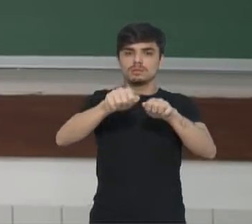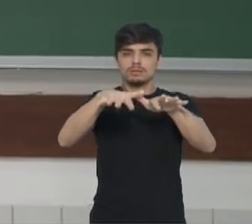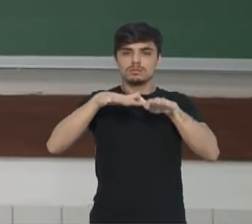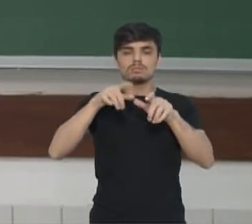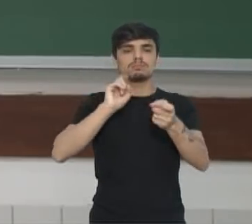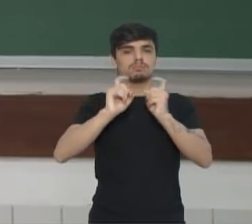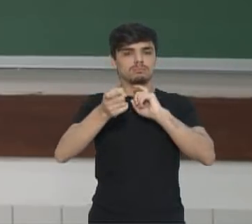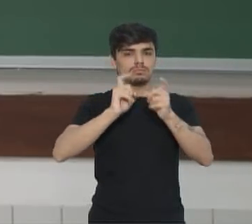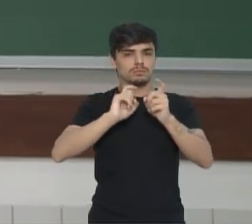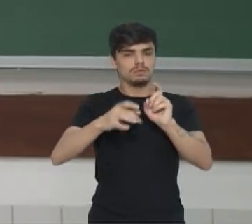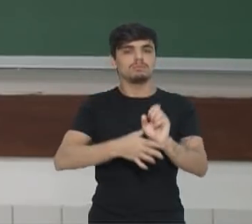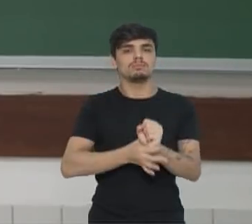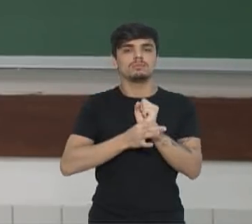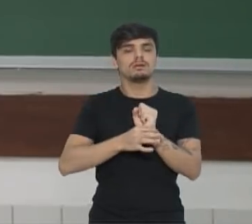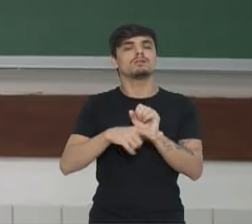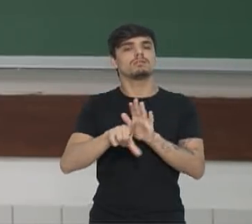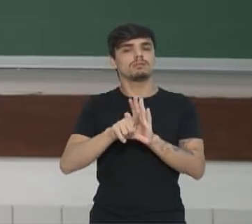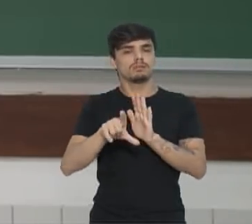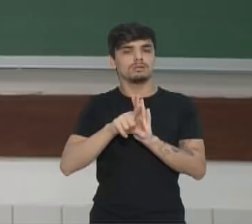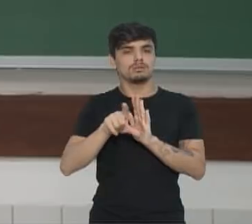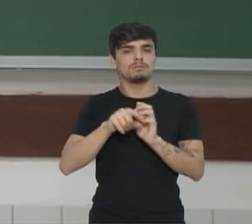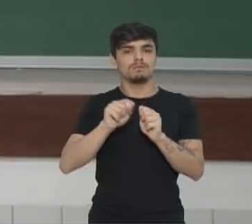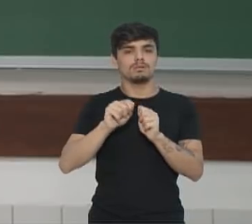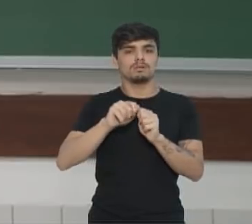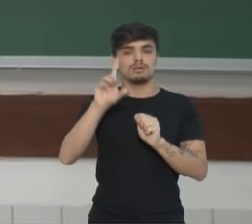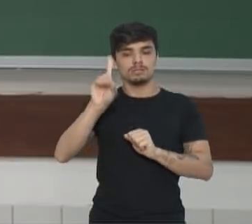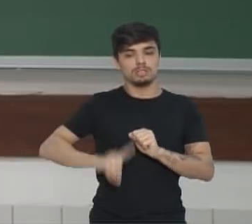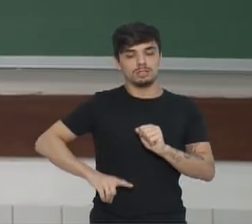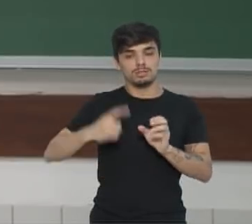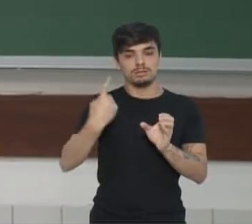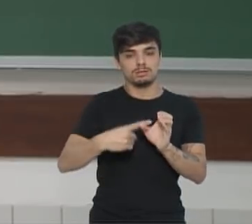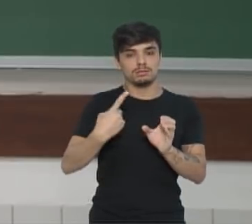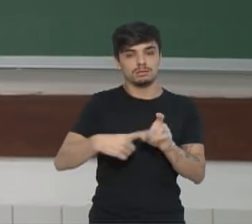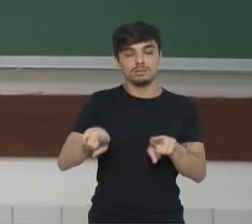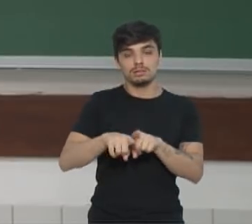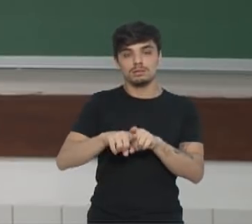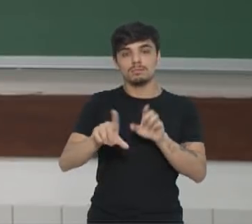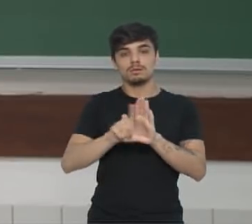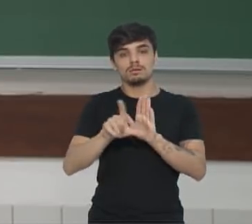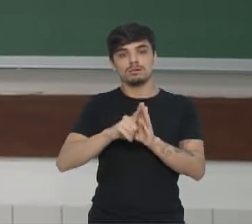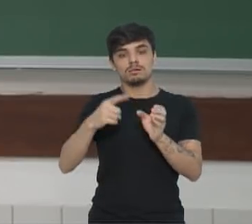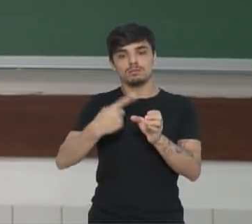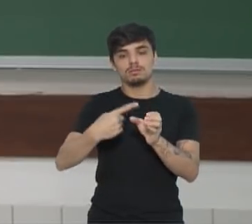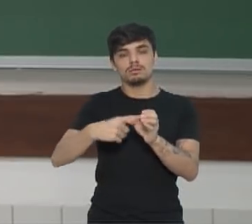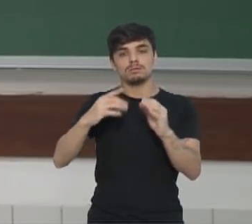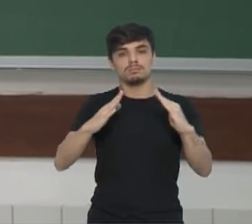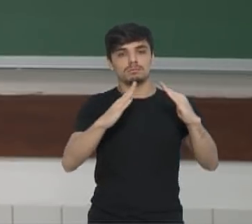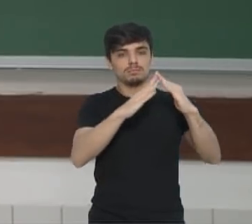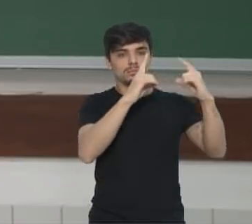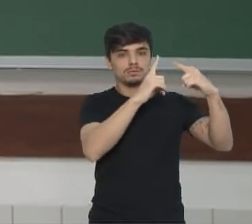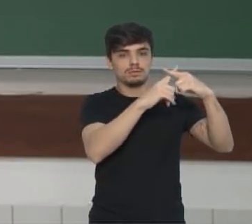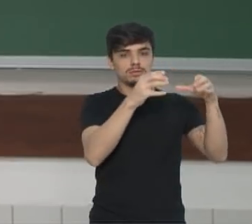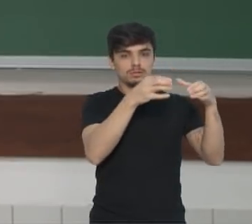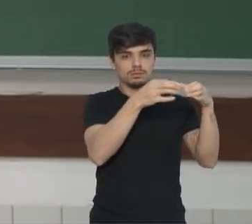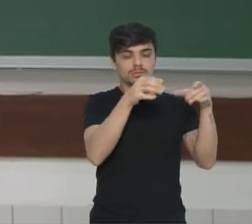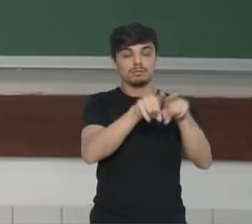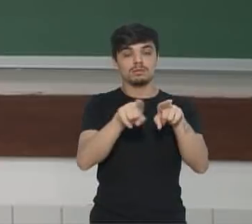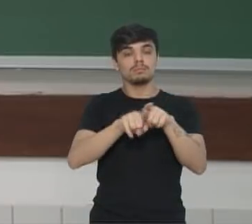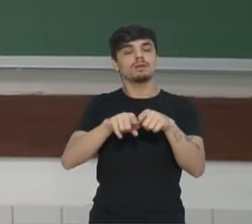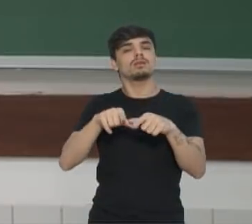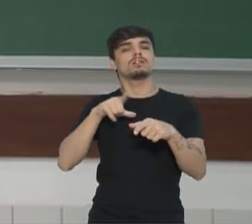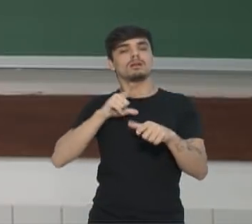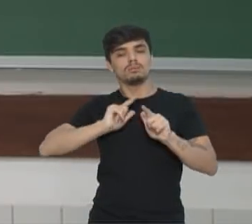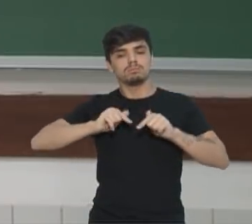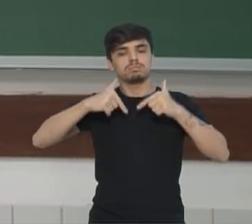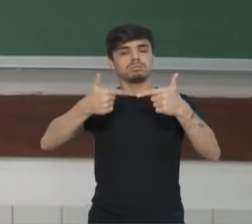Constituinte, ao retornar, ela fez a Declaração dos Direitos do Homem e do Cidadão, a Constituição Civil do Clero, mas ela ainda estava